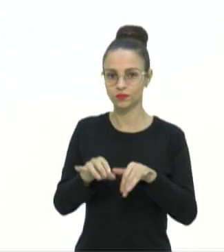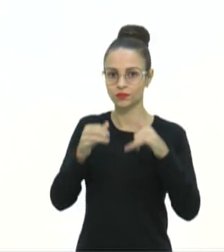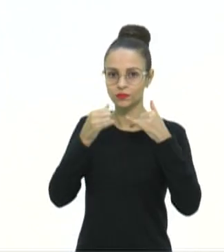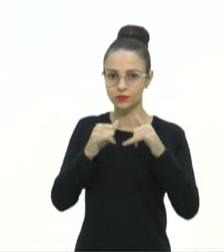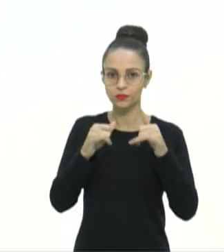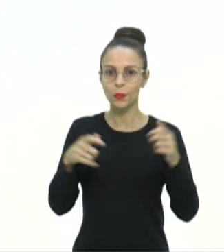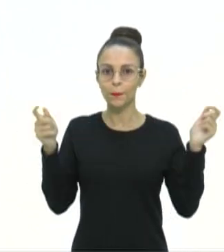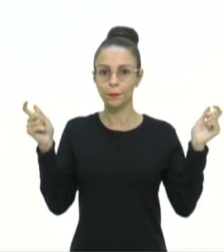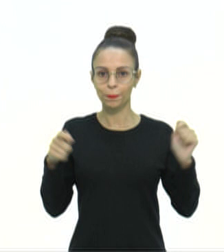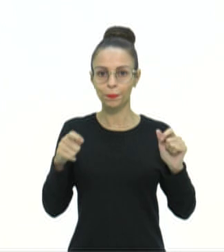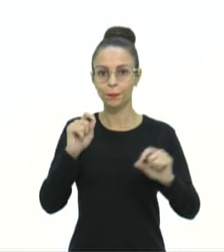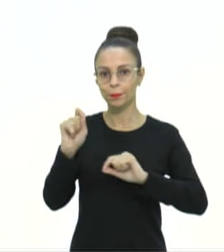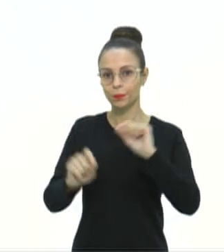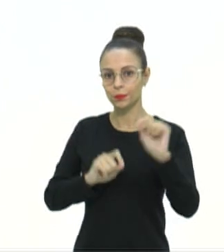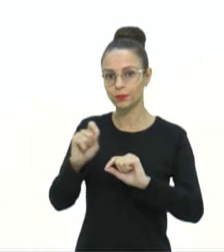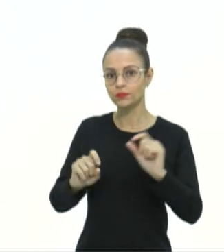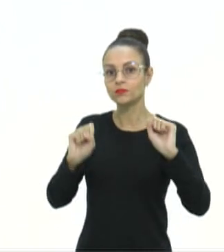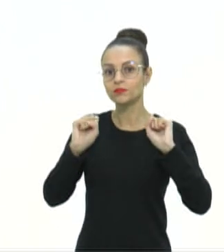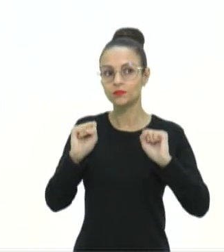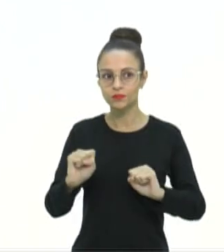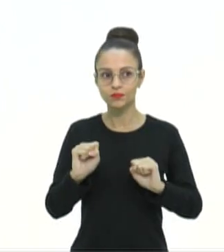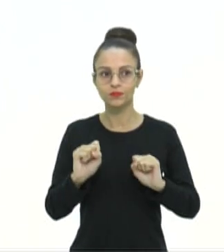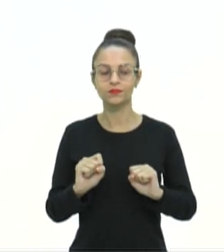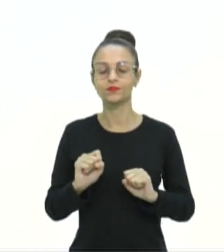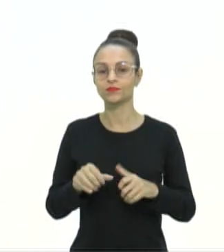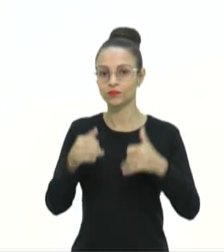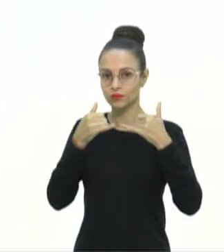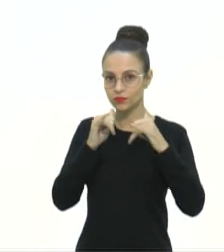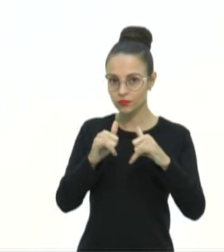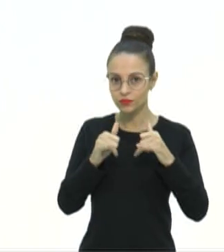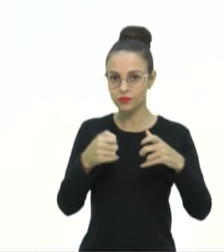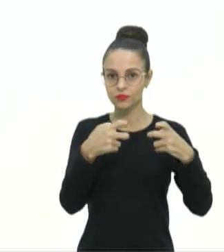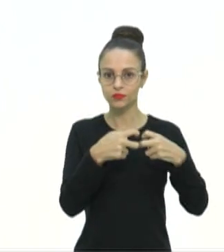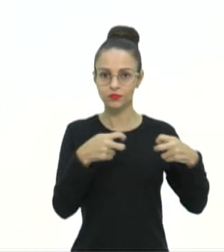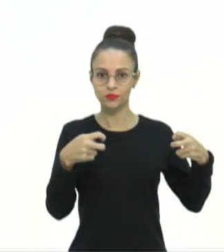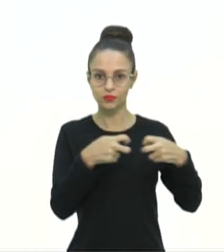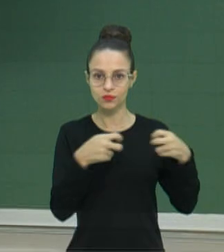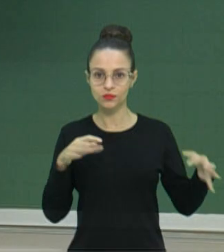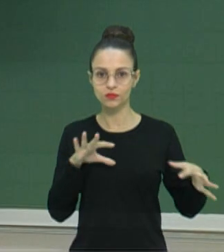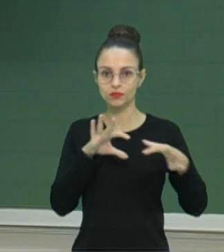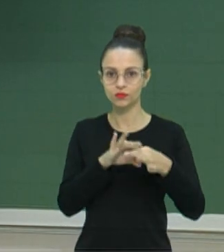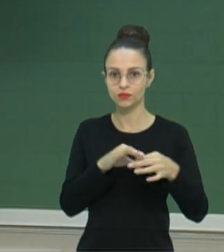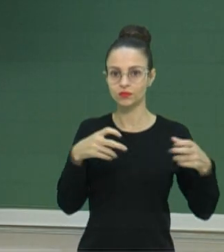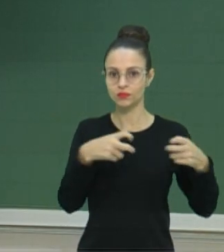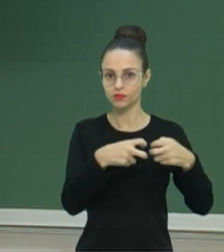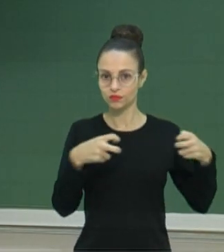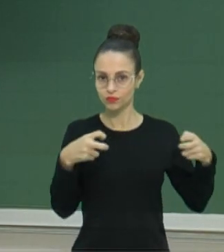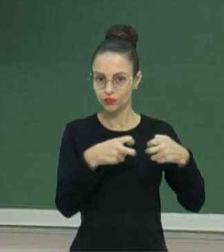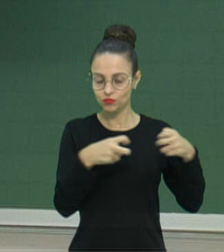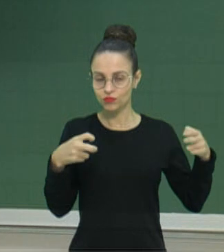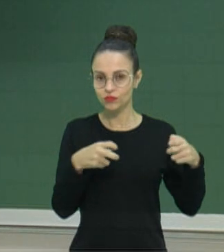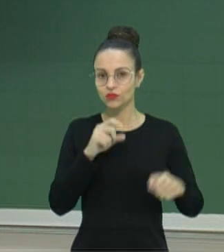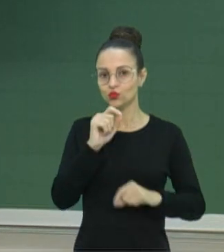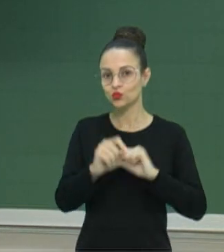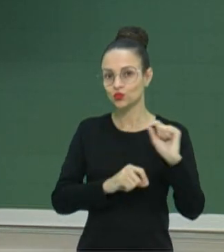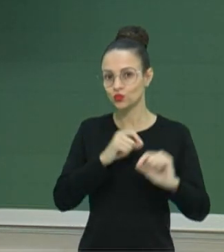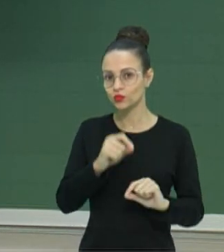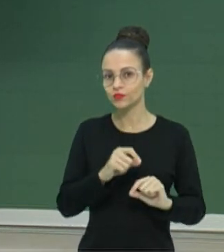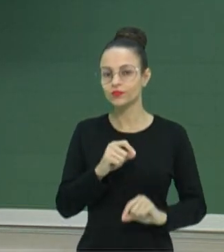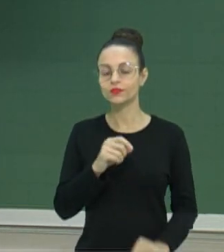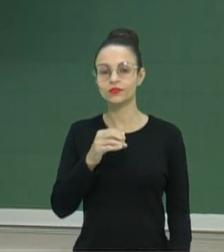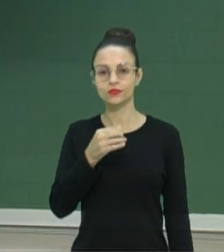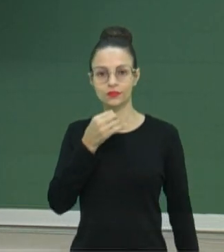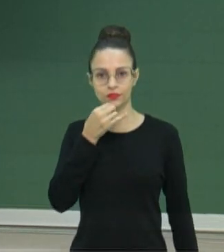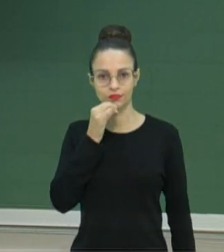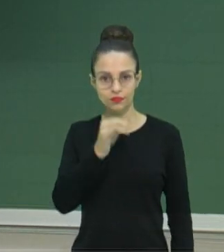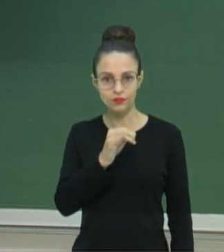energias potenciais, que elas podem ser a energia elástica associada a molas, certo? Em que nós vamos ter que a